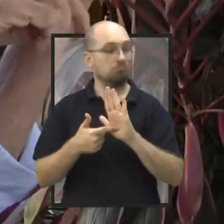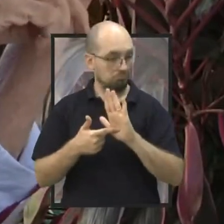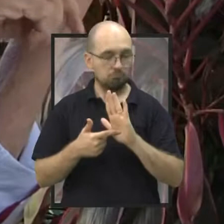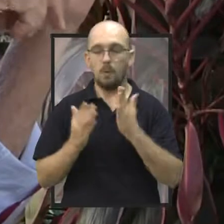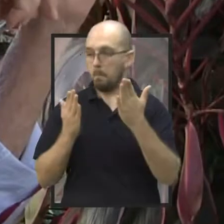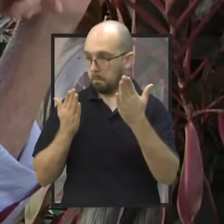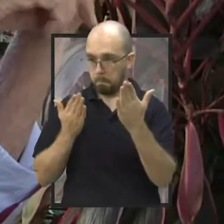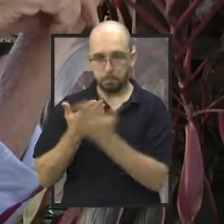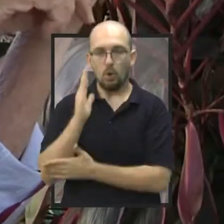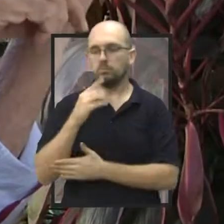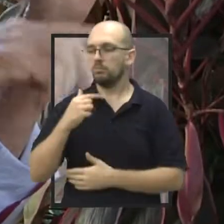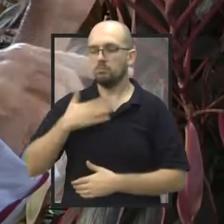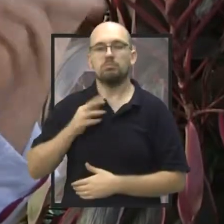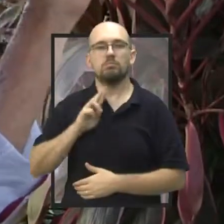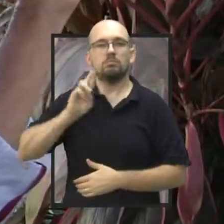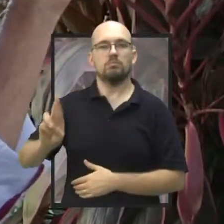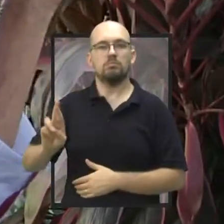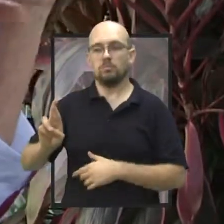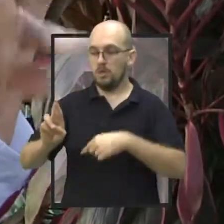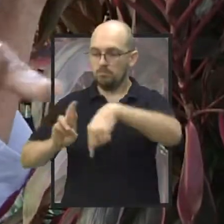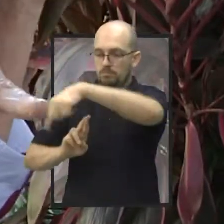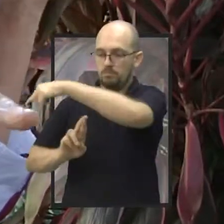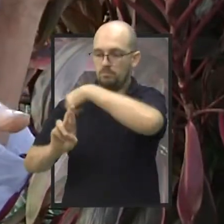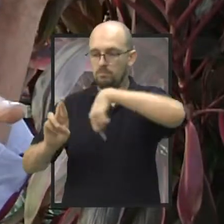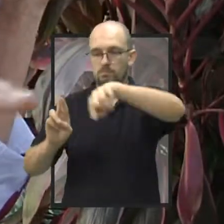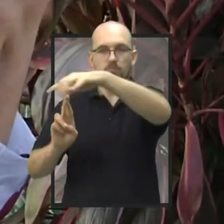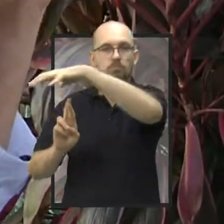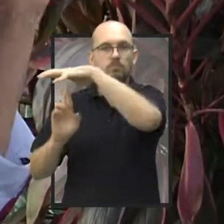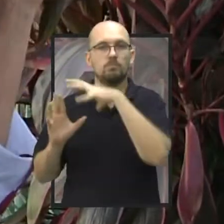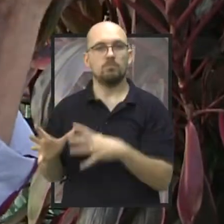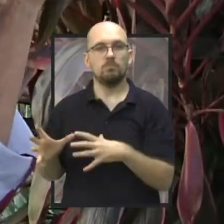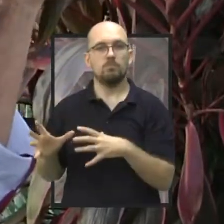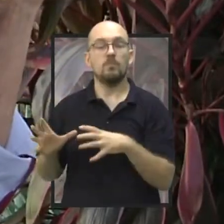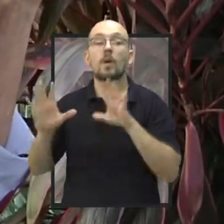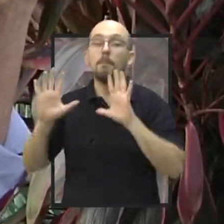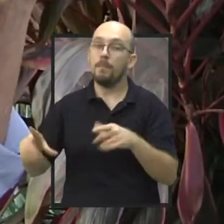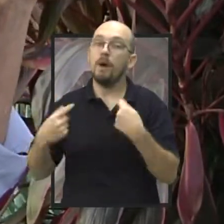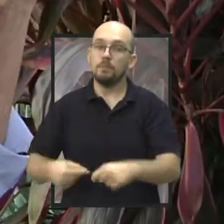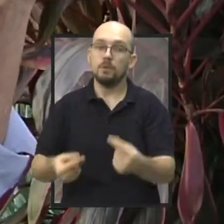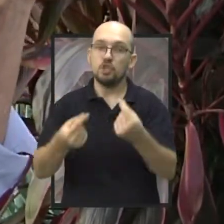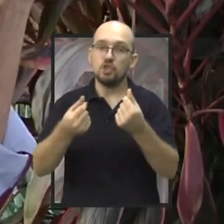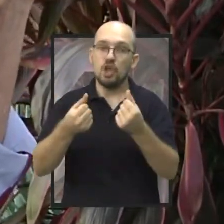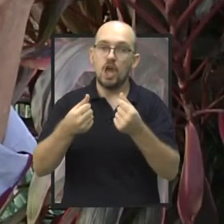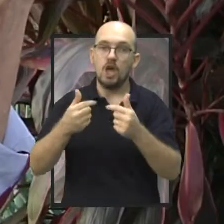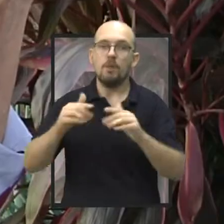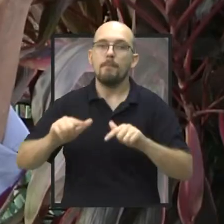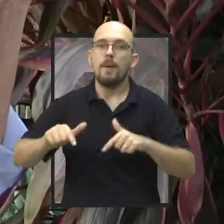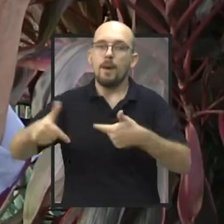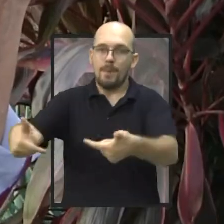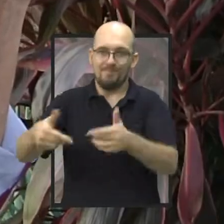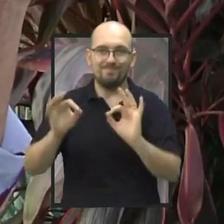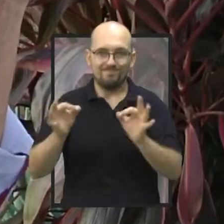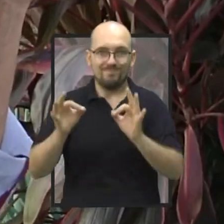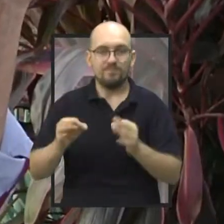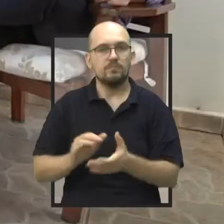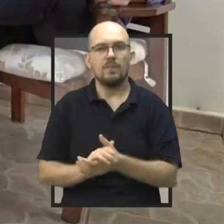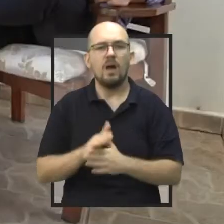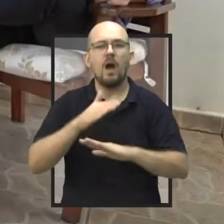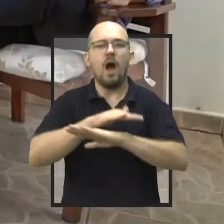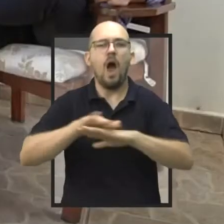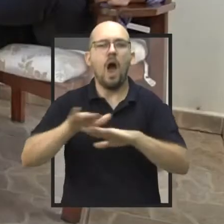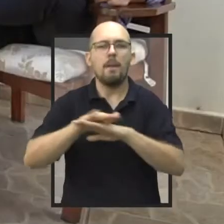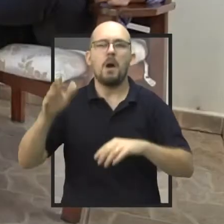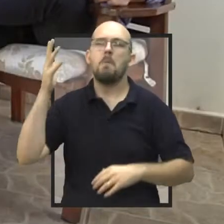este. Só que aqueles propósitos têm que constar o recurso para fazer. Acaba com a